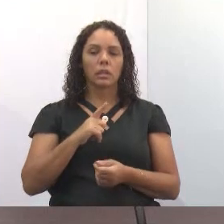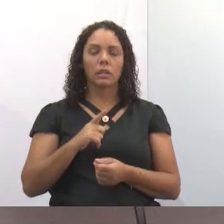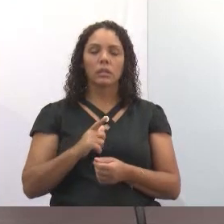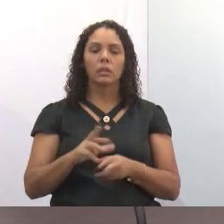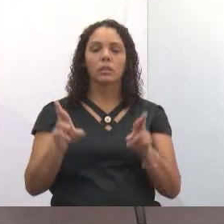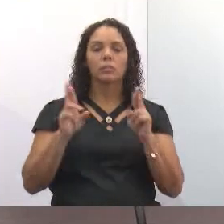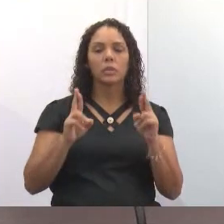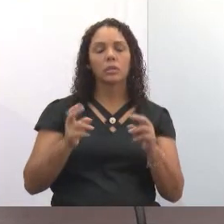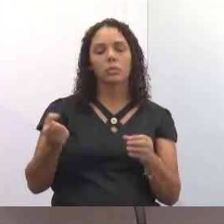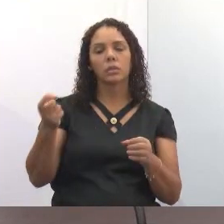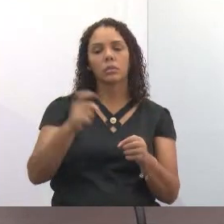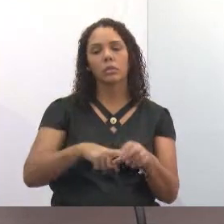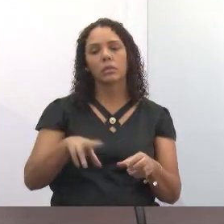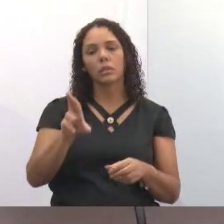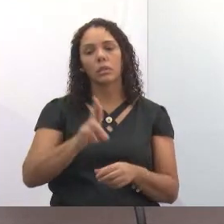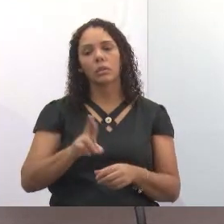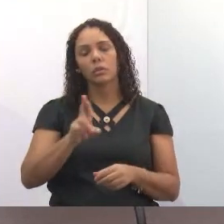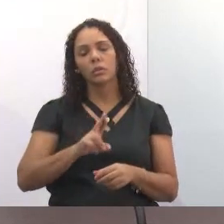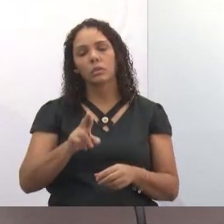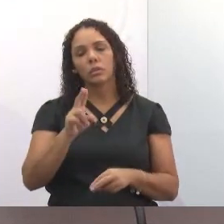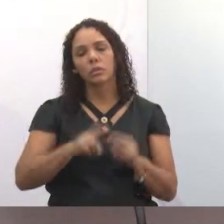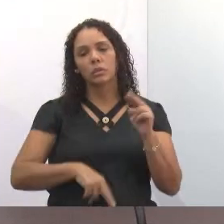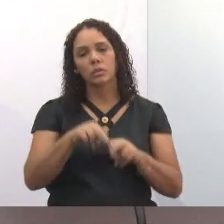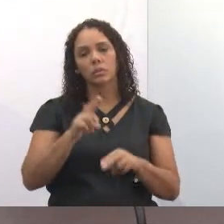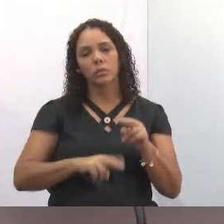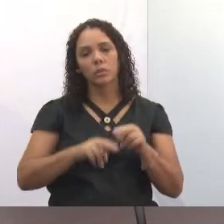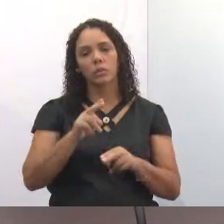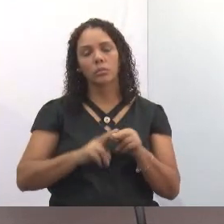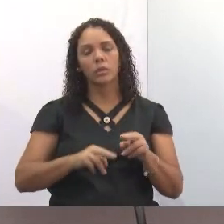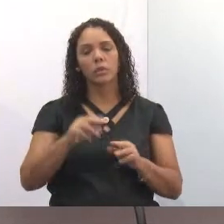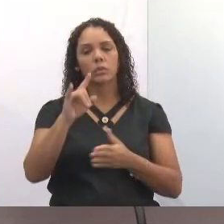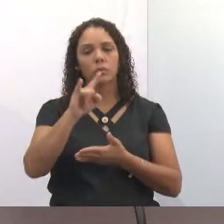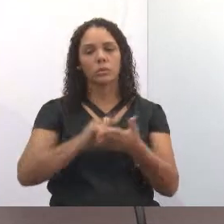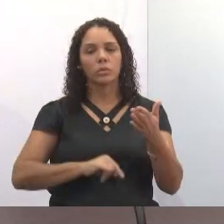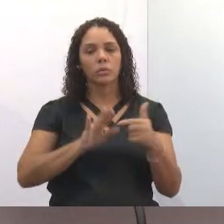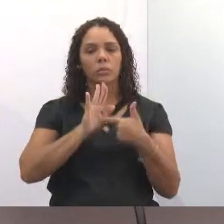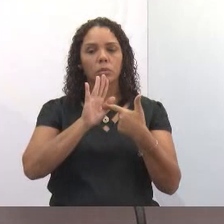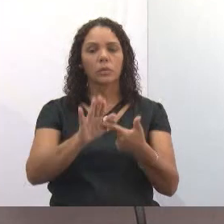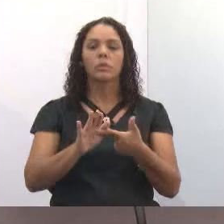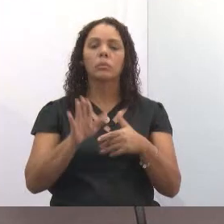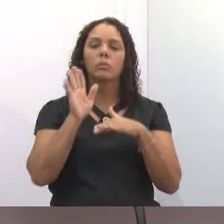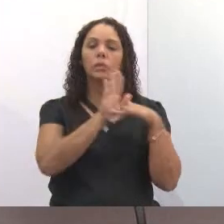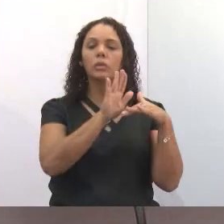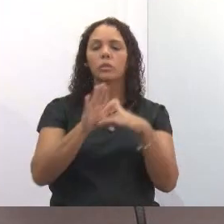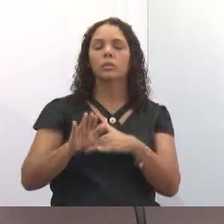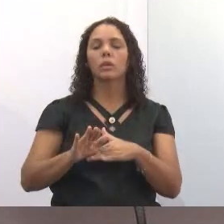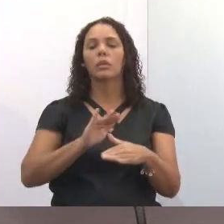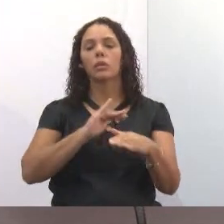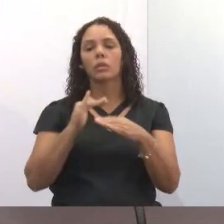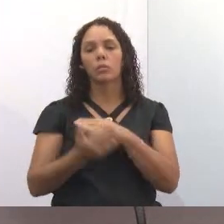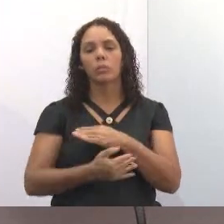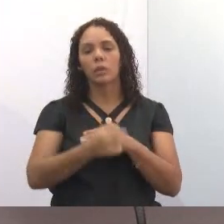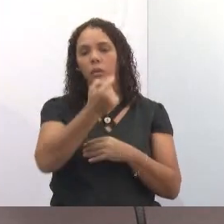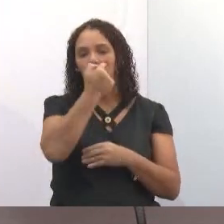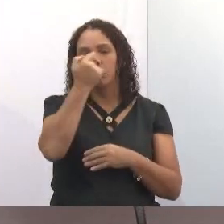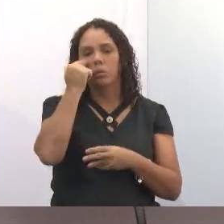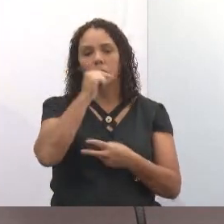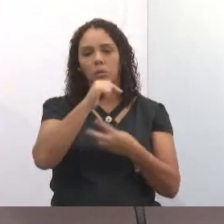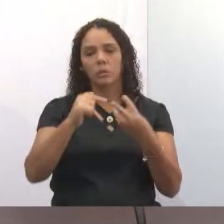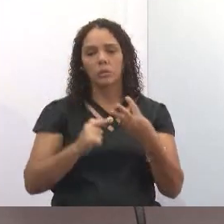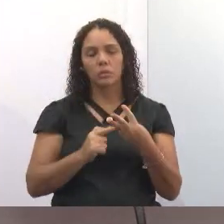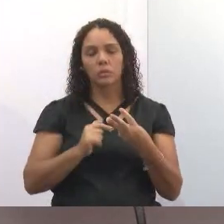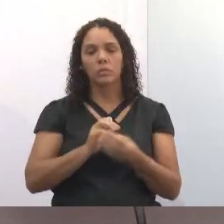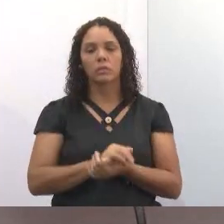para a retomada do funcionamento dos equipamentos públicos citados neste documento para atender a população do Parque Meia Lua, Lagoa Azul e Jardim da